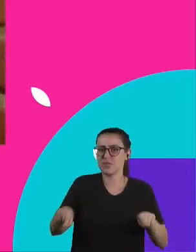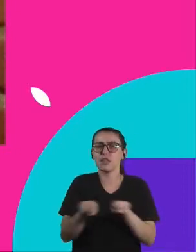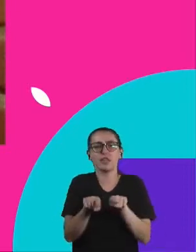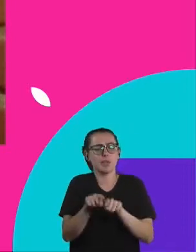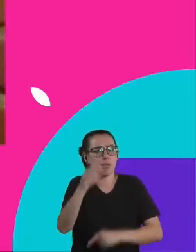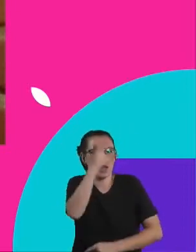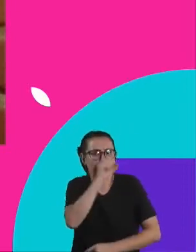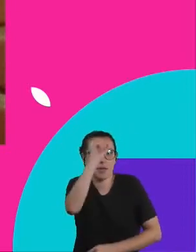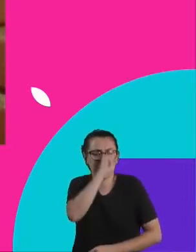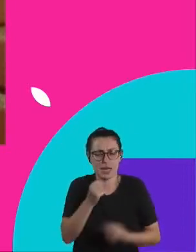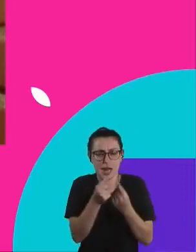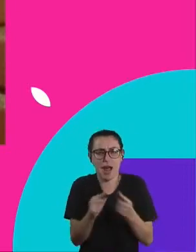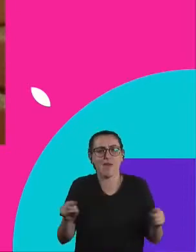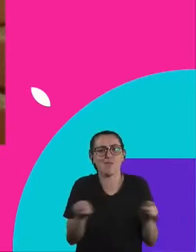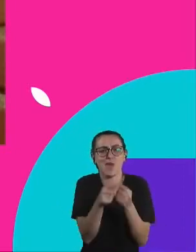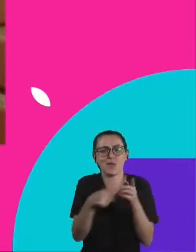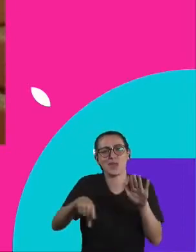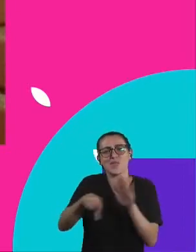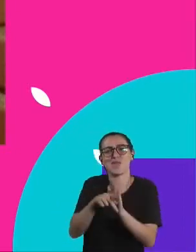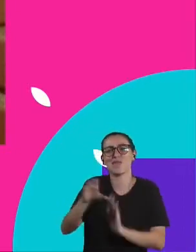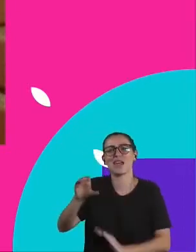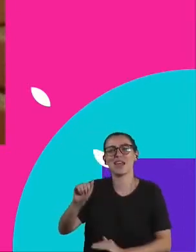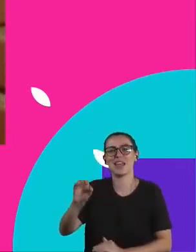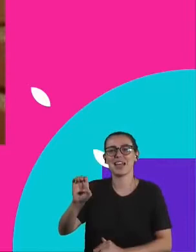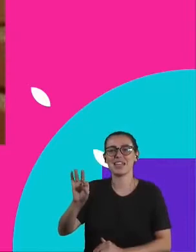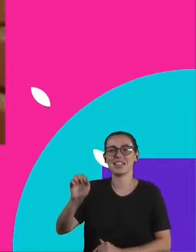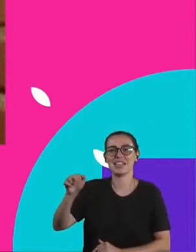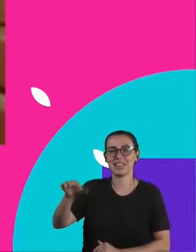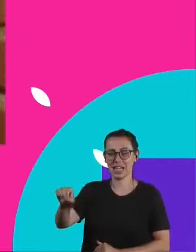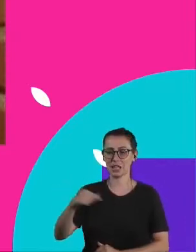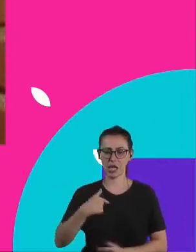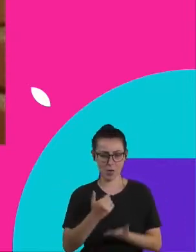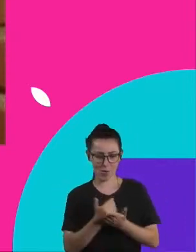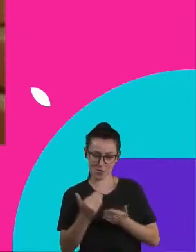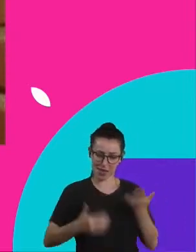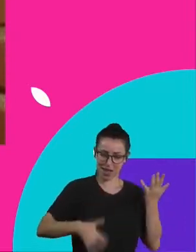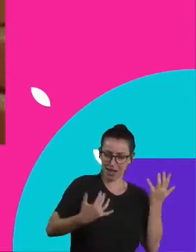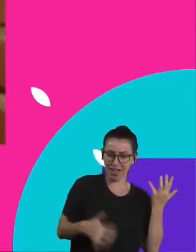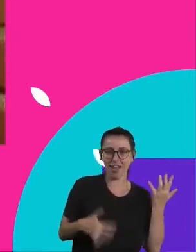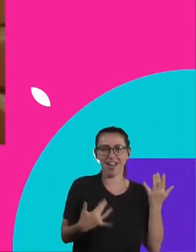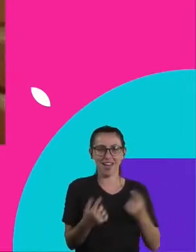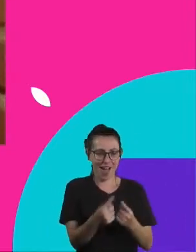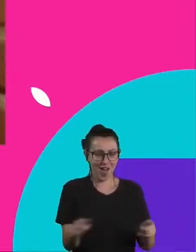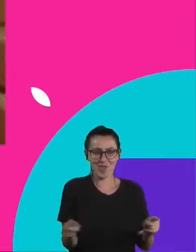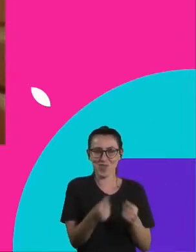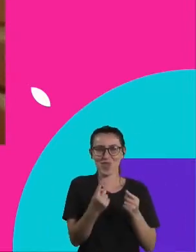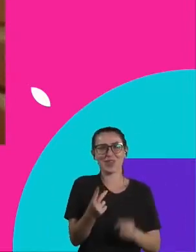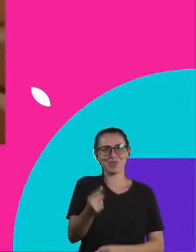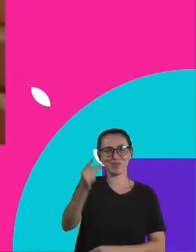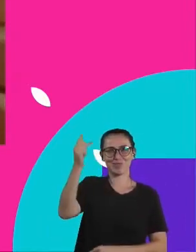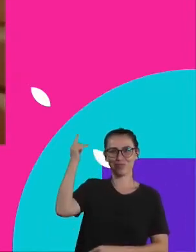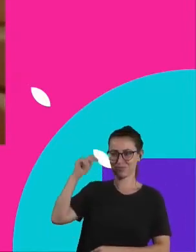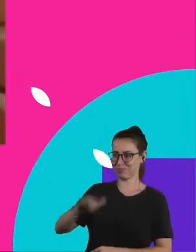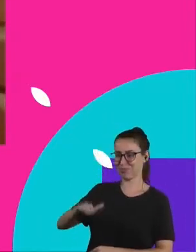aprender a música desses caras. Aí falava muito do Caetano e tal. E eu comecei a tocar Leãozinho, comecei a tocar um monte de música do Caetano na época. E